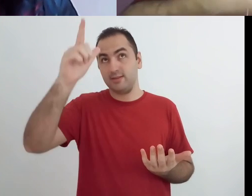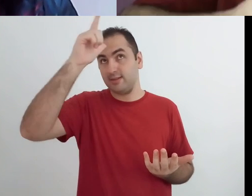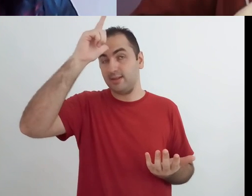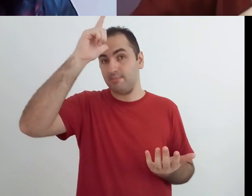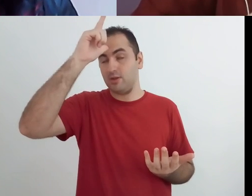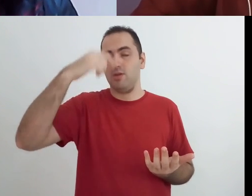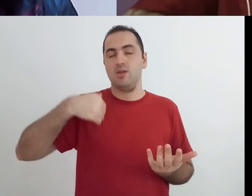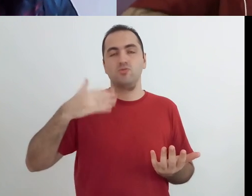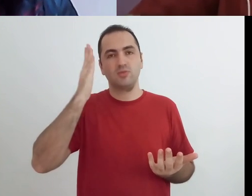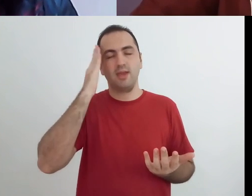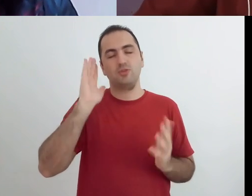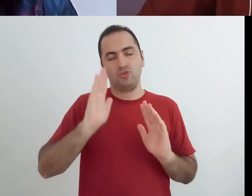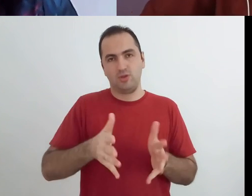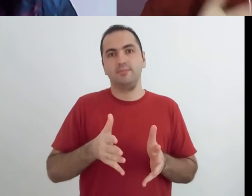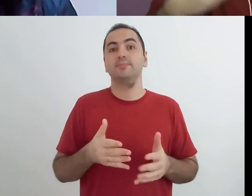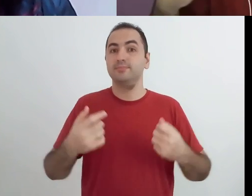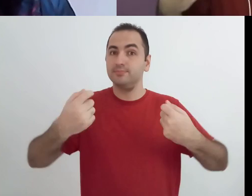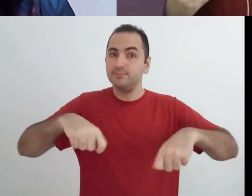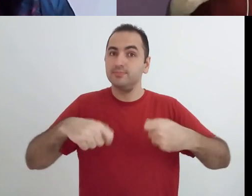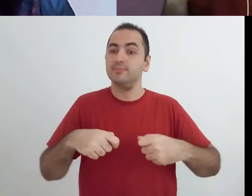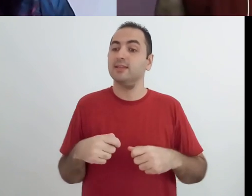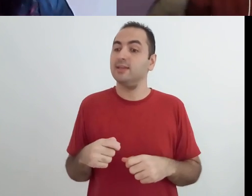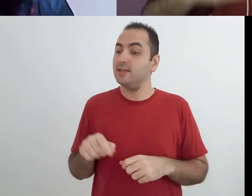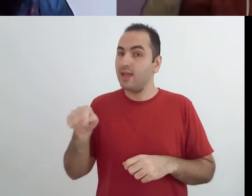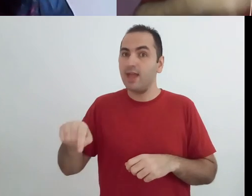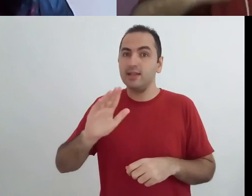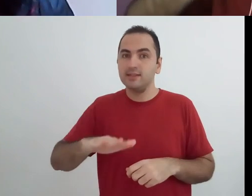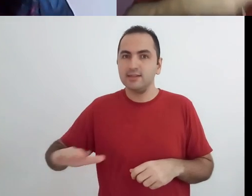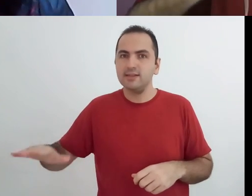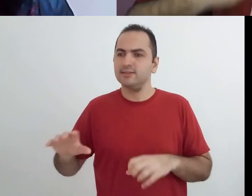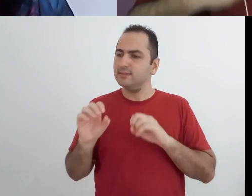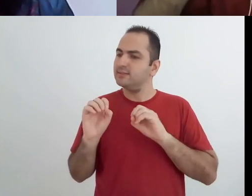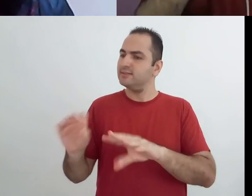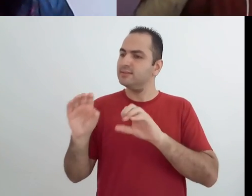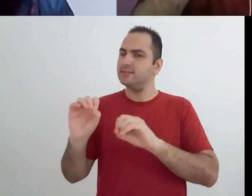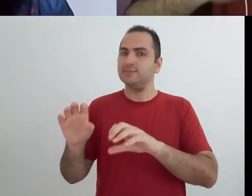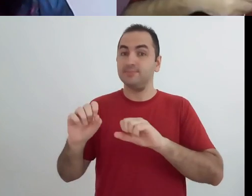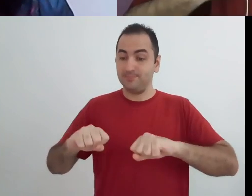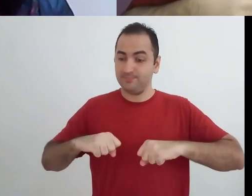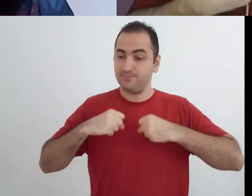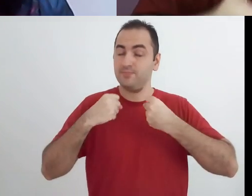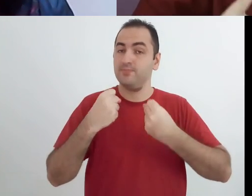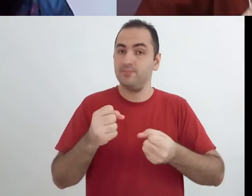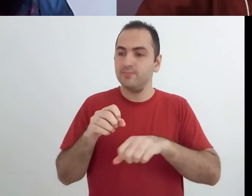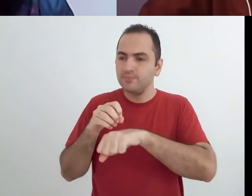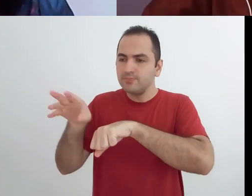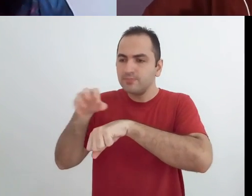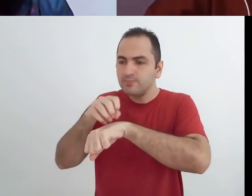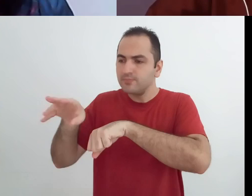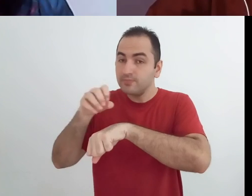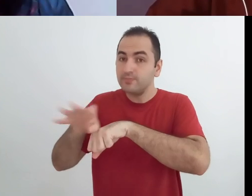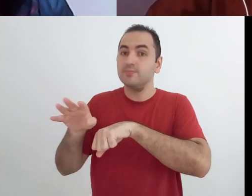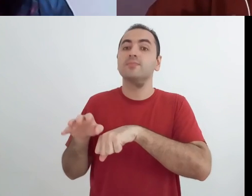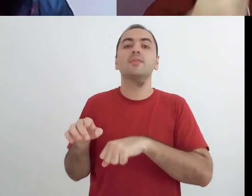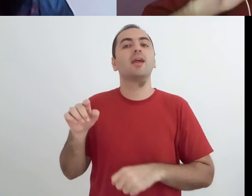quer ensinar alemão para a criança. Então, ela teria que ter o máximo de esforço para poder passar isso para a